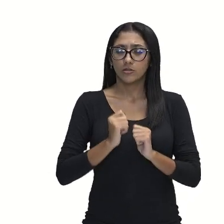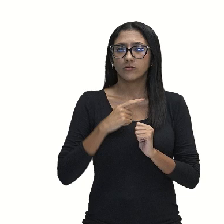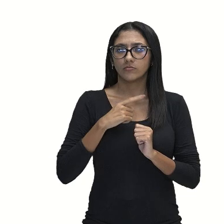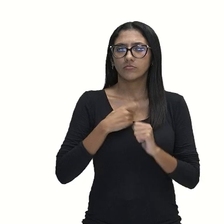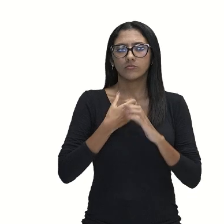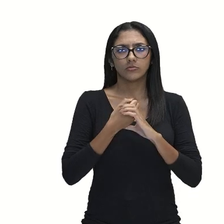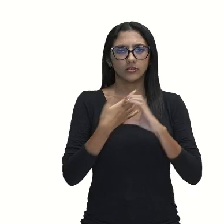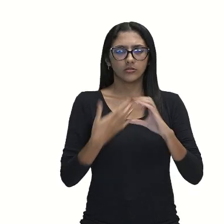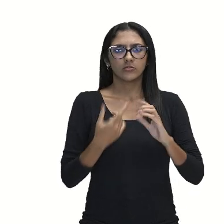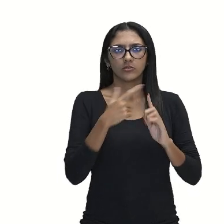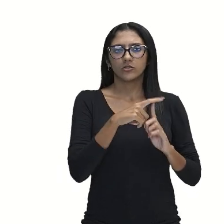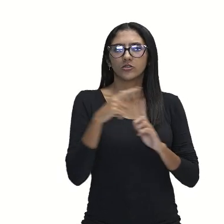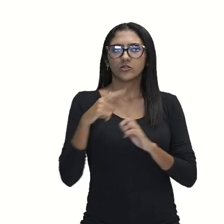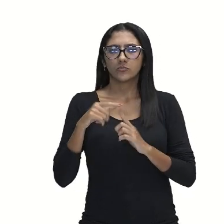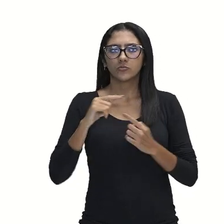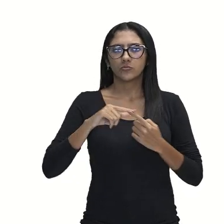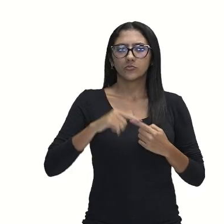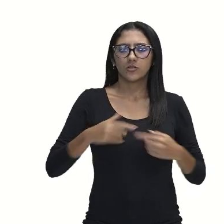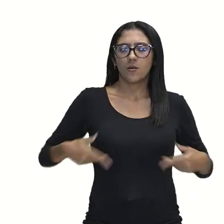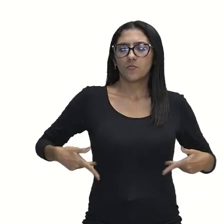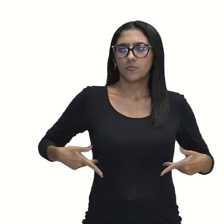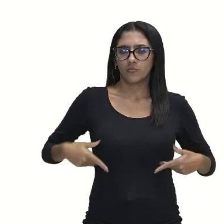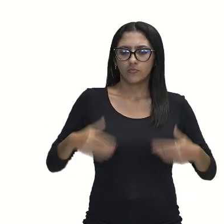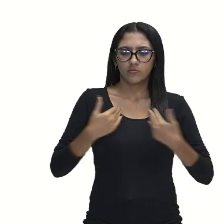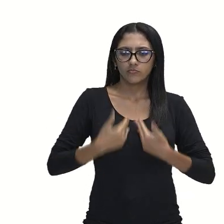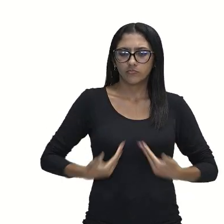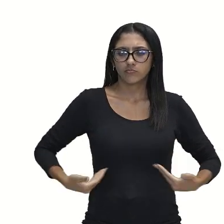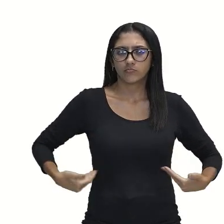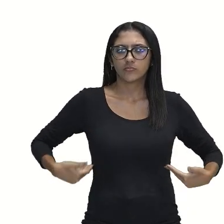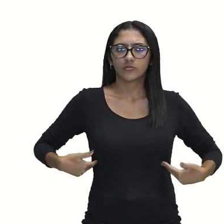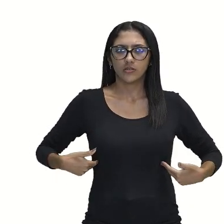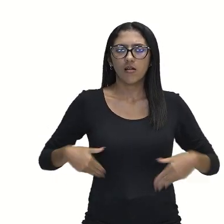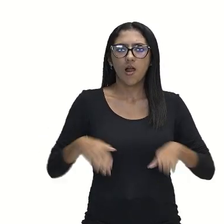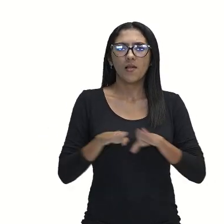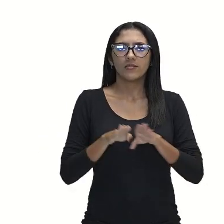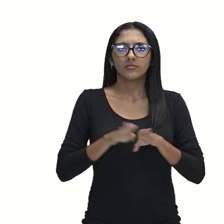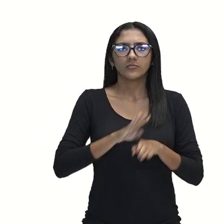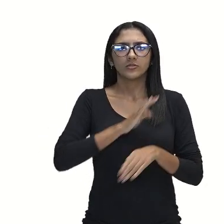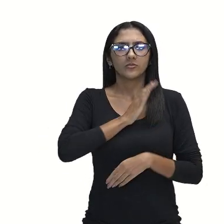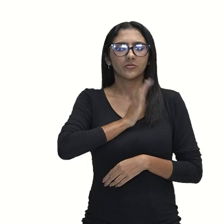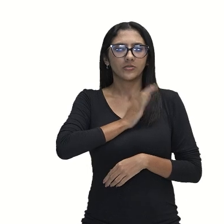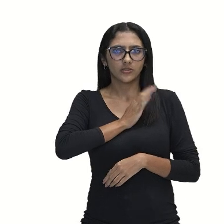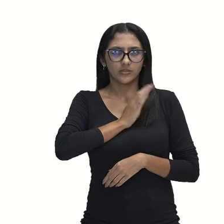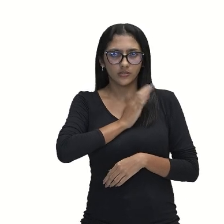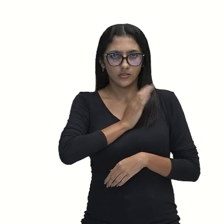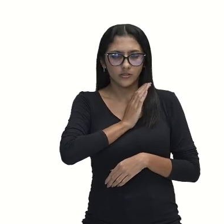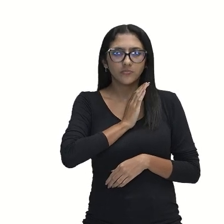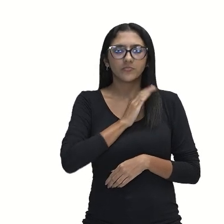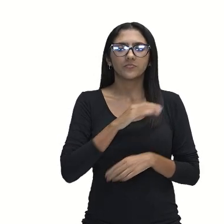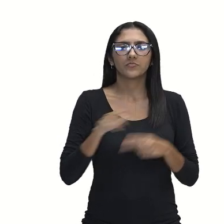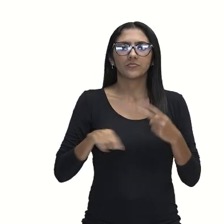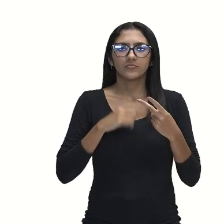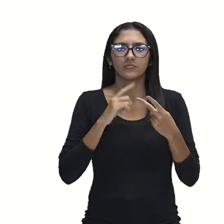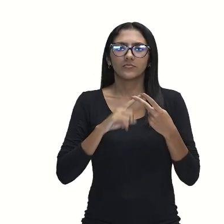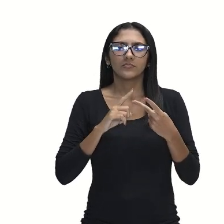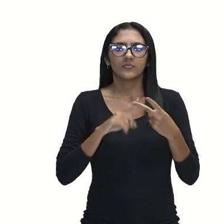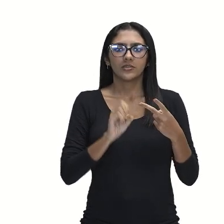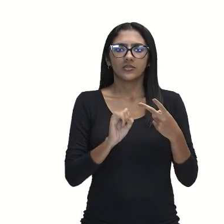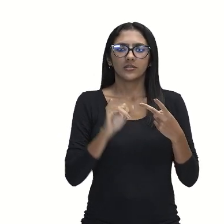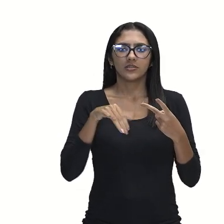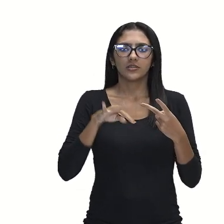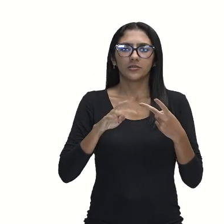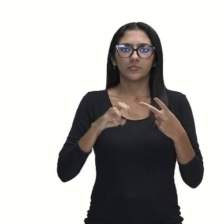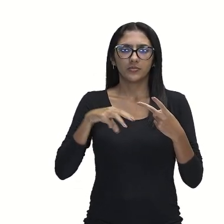em circulação pulmonar, coração, pulmão, coração, e circulação sistêmica, que